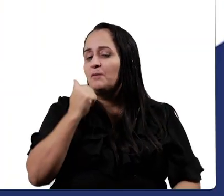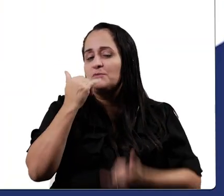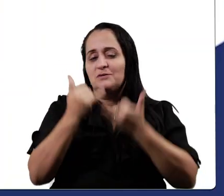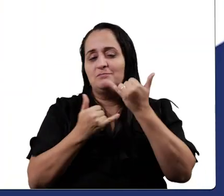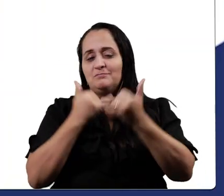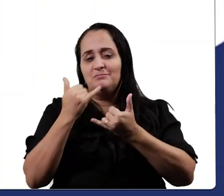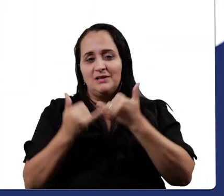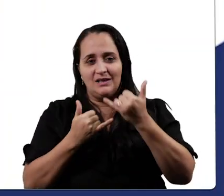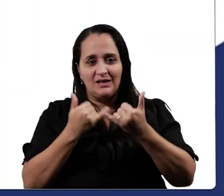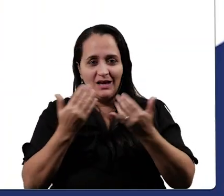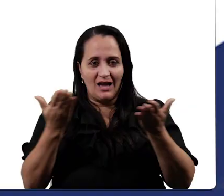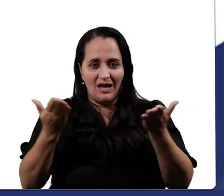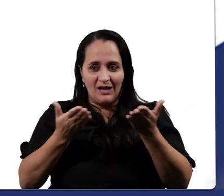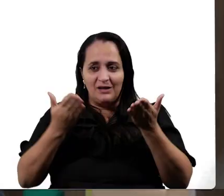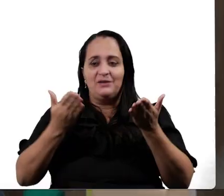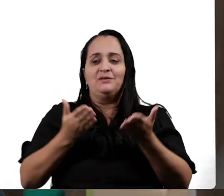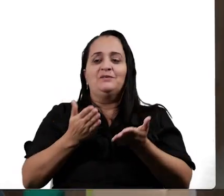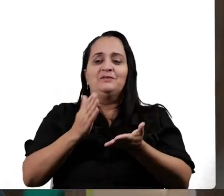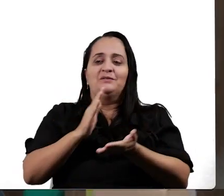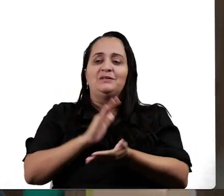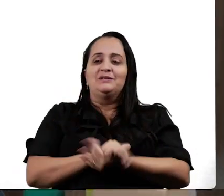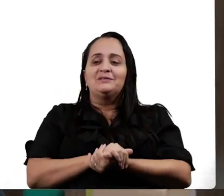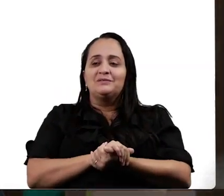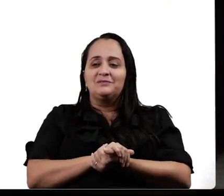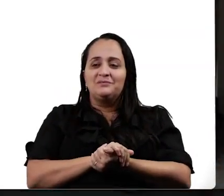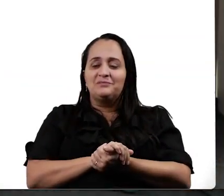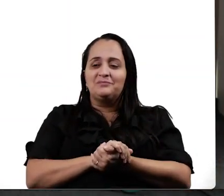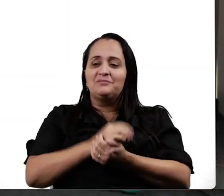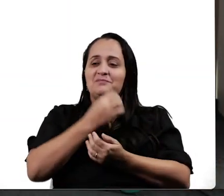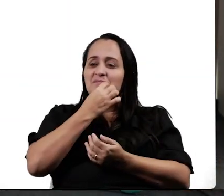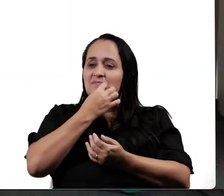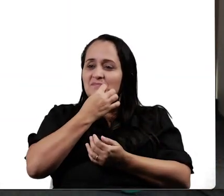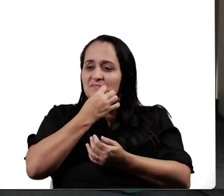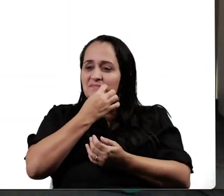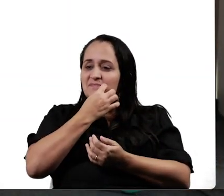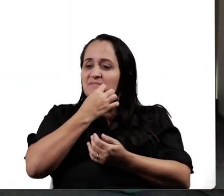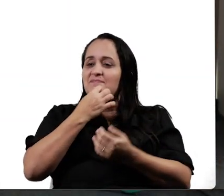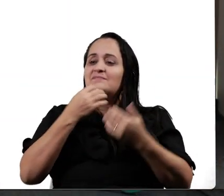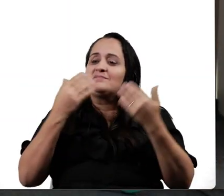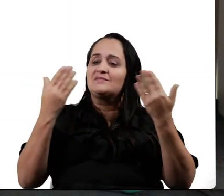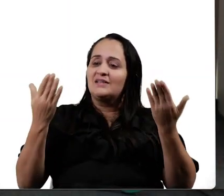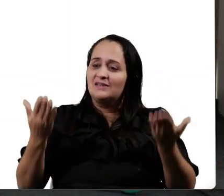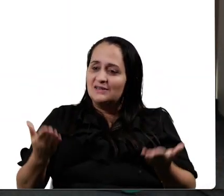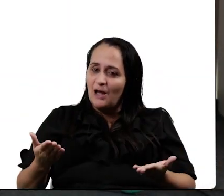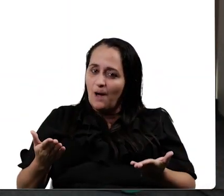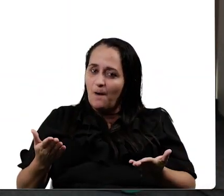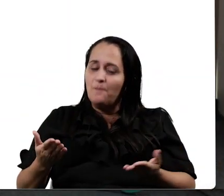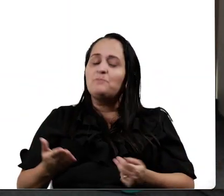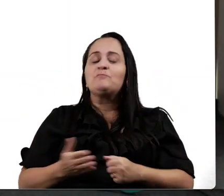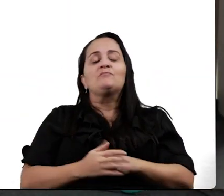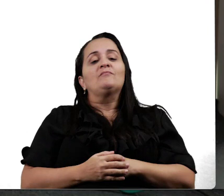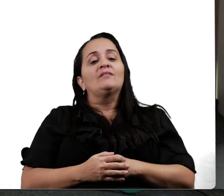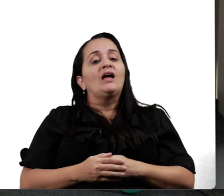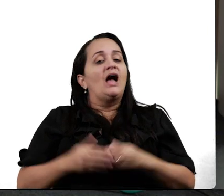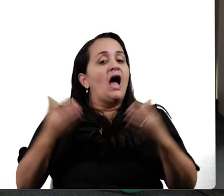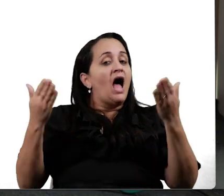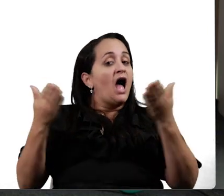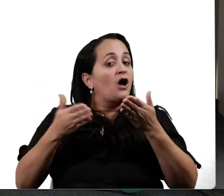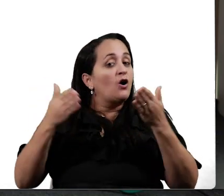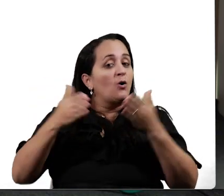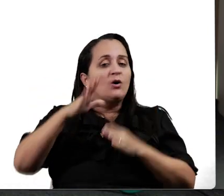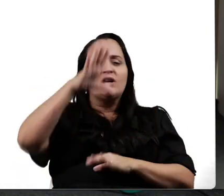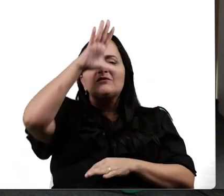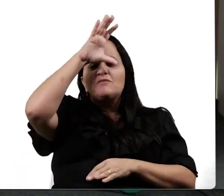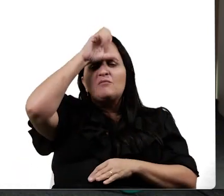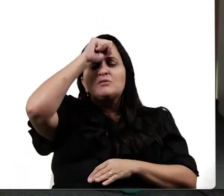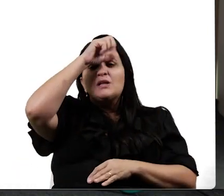agora brincar vamos brincar então Então meus alunos vamos agora ao nosso jogo Vamos aprender